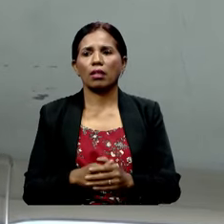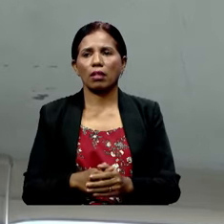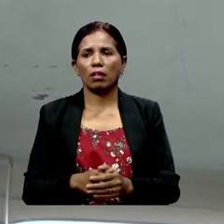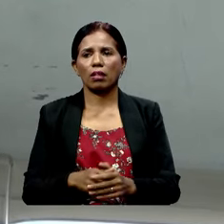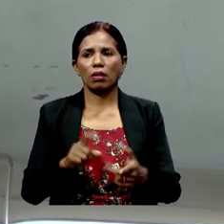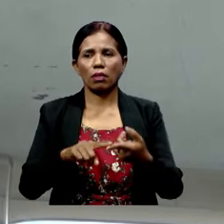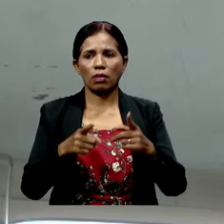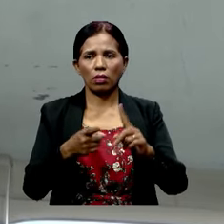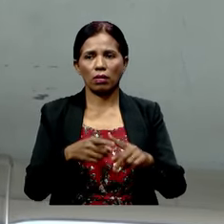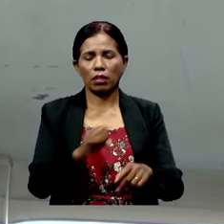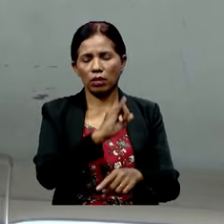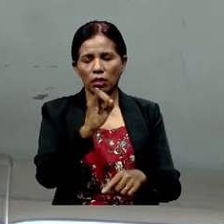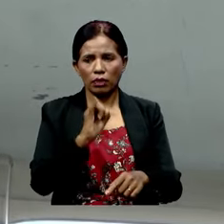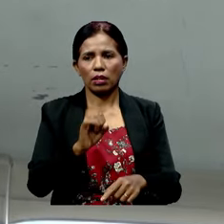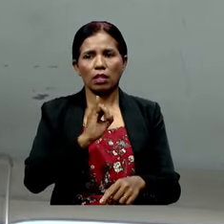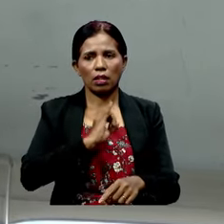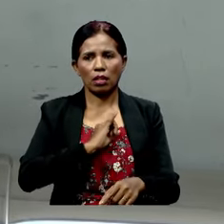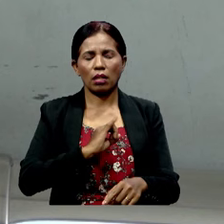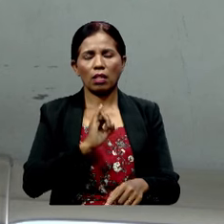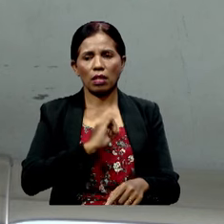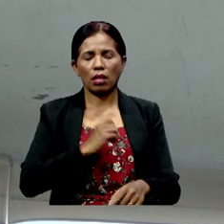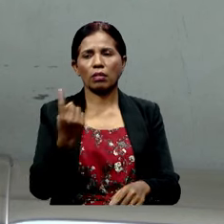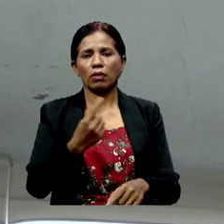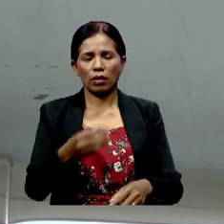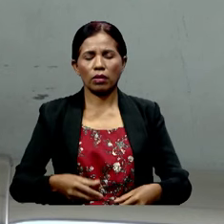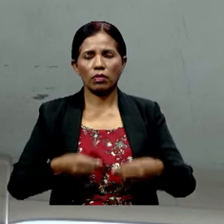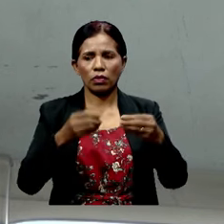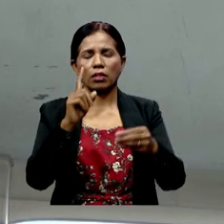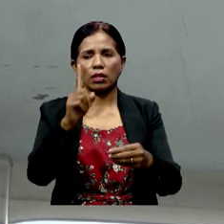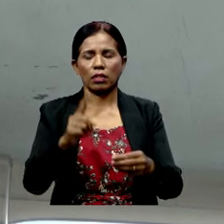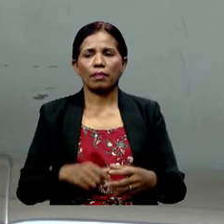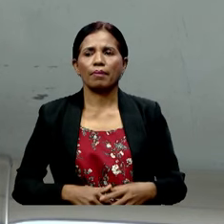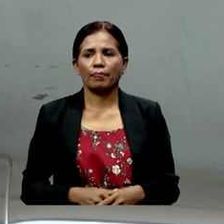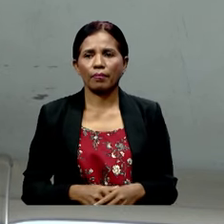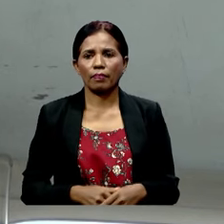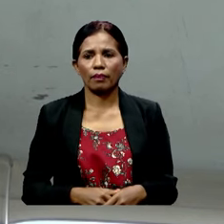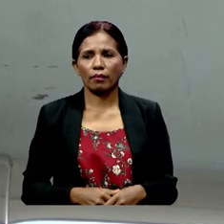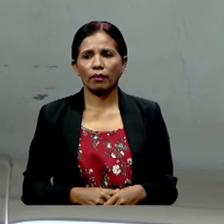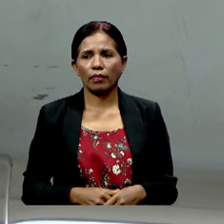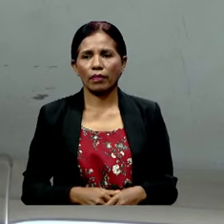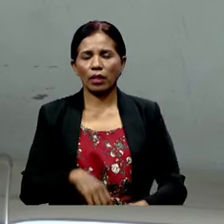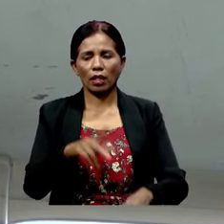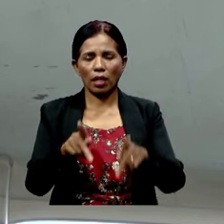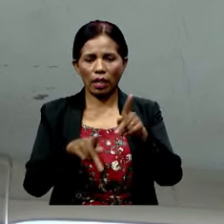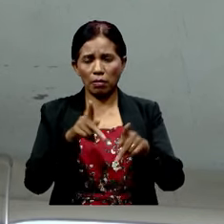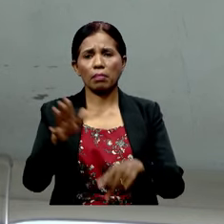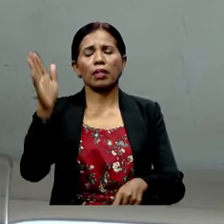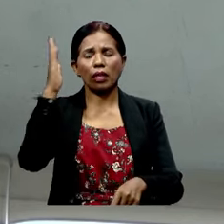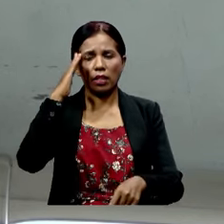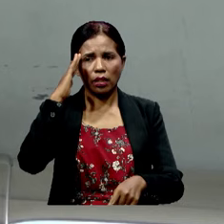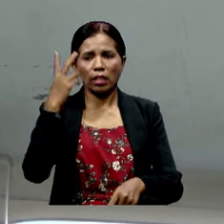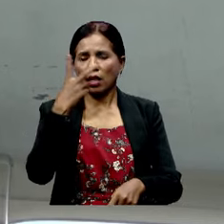ele sempre entrevista a né? Ao sempre for indicação, Ida ou indício Ida. É uma behatene, are,